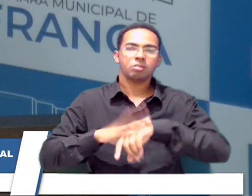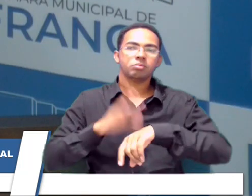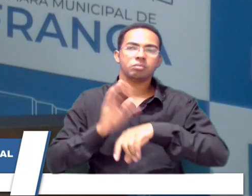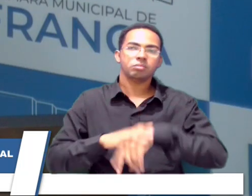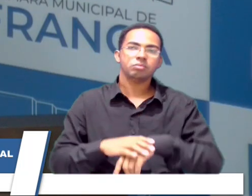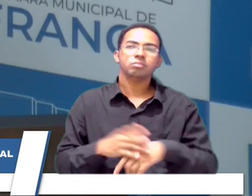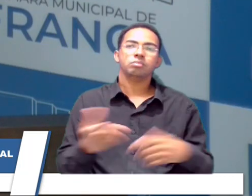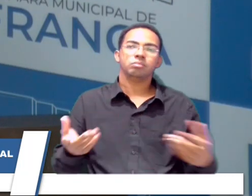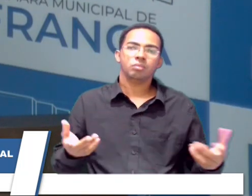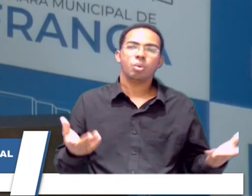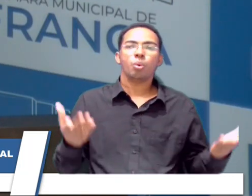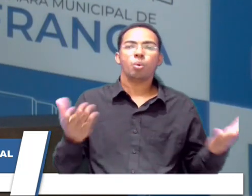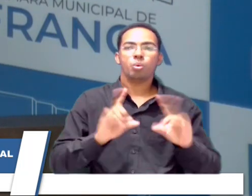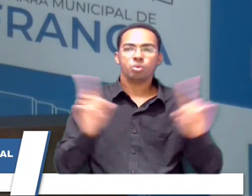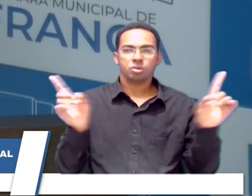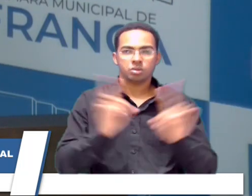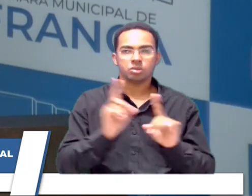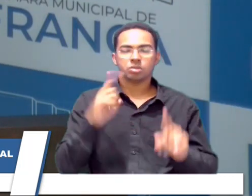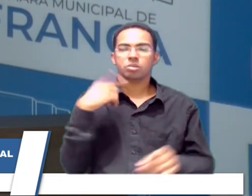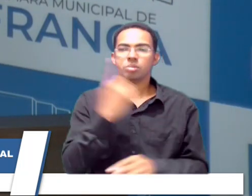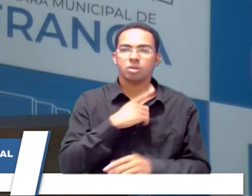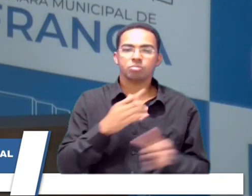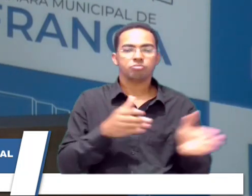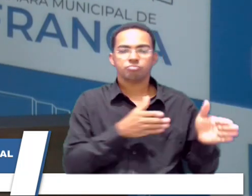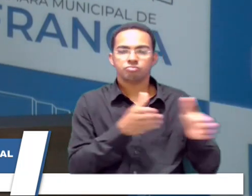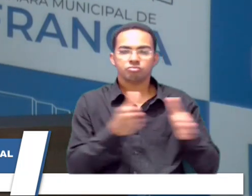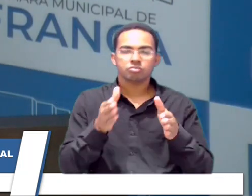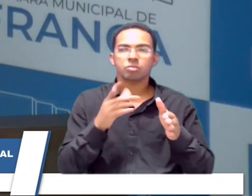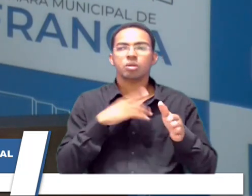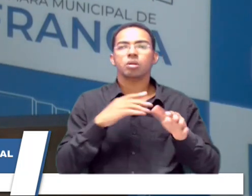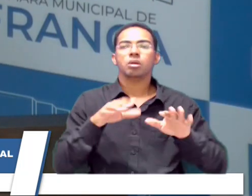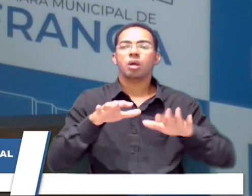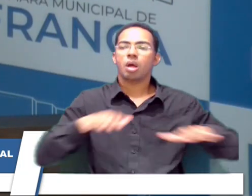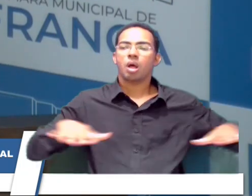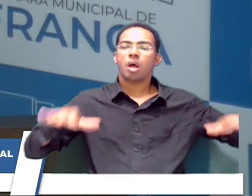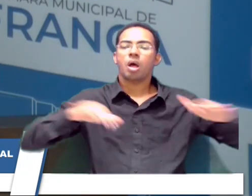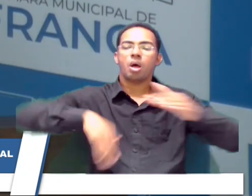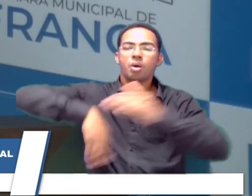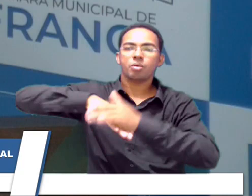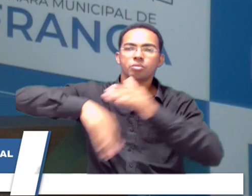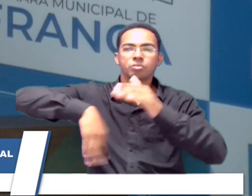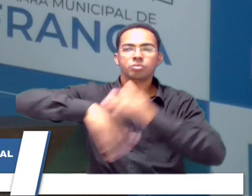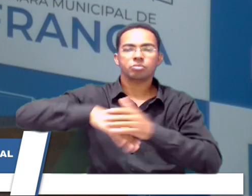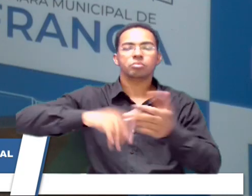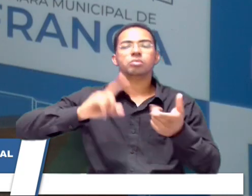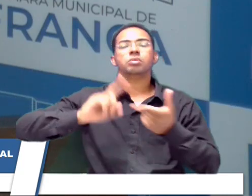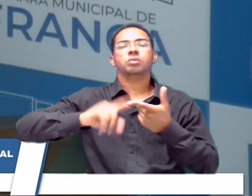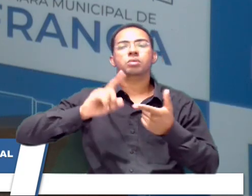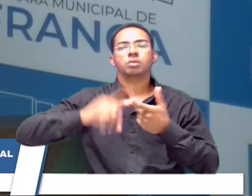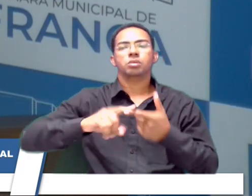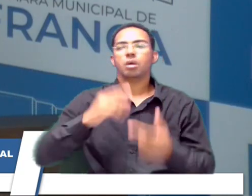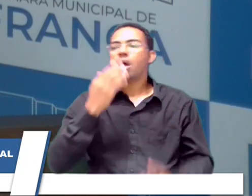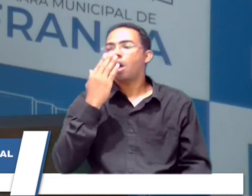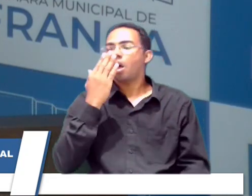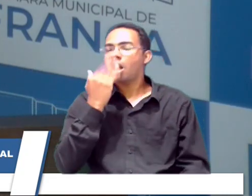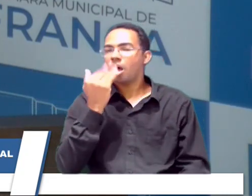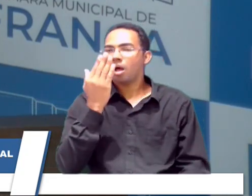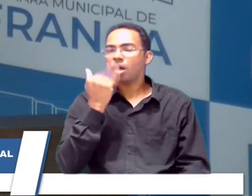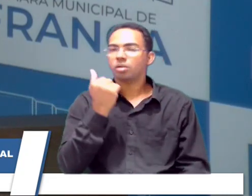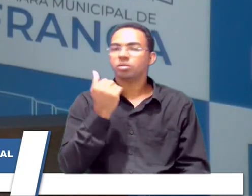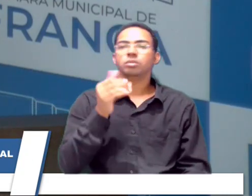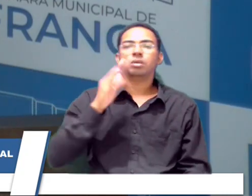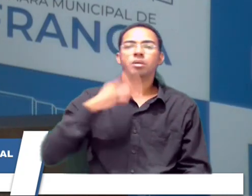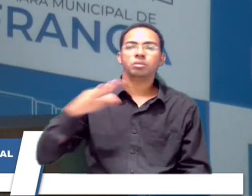e hoje não, hoje a gente tem uma direção, a gente tem campo de futebol, né? A gente tem o alimento, as crianças